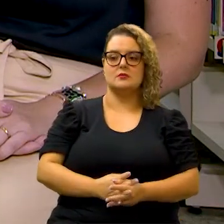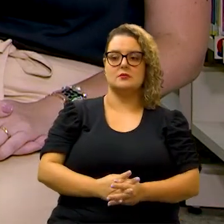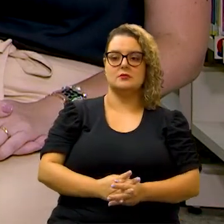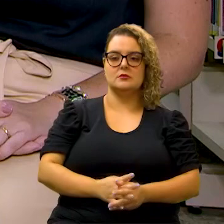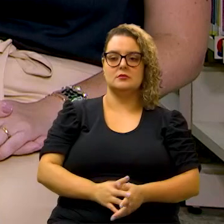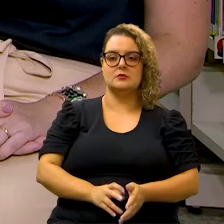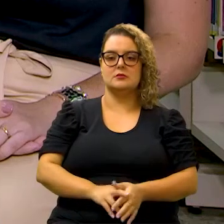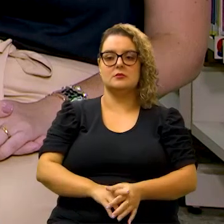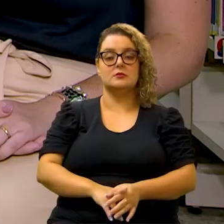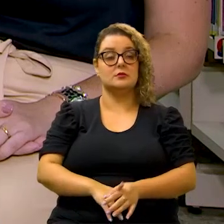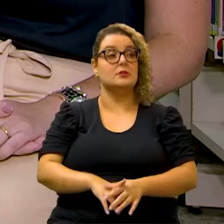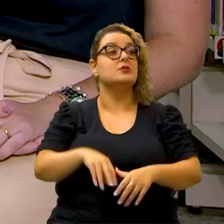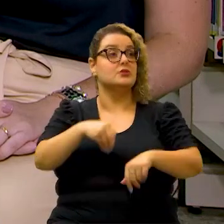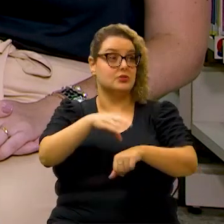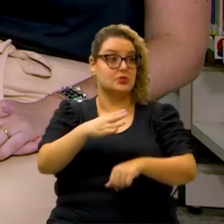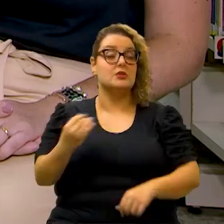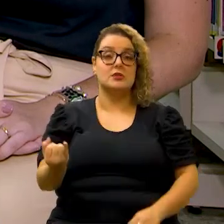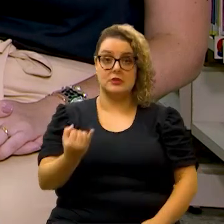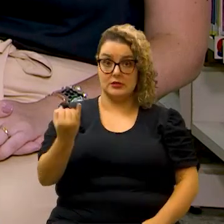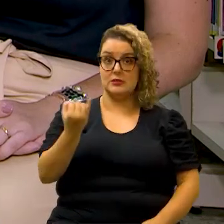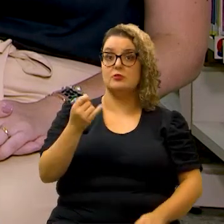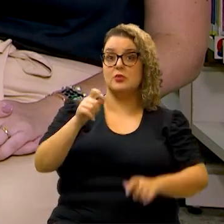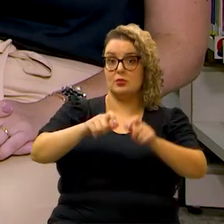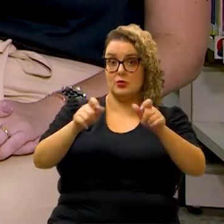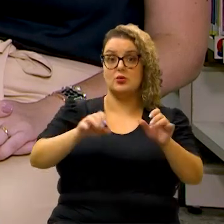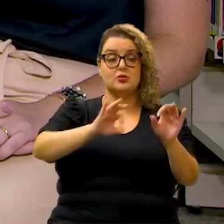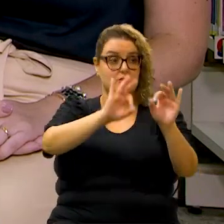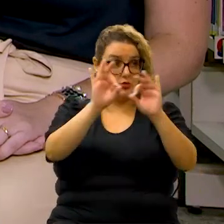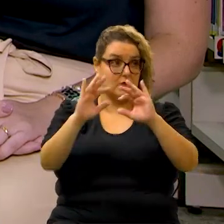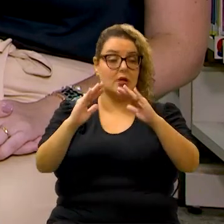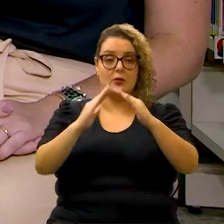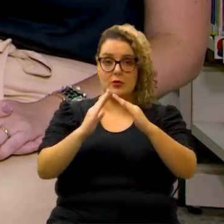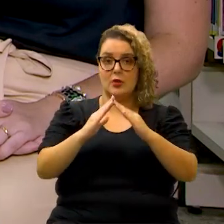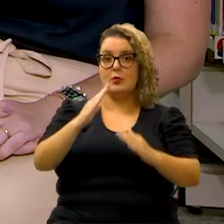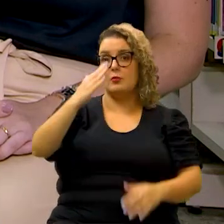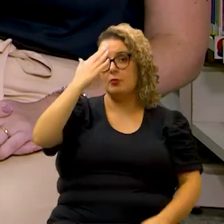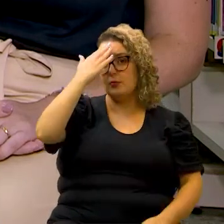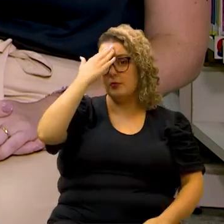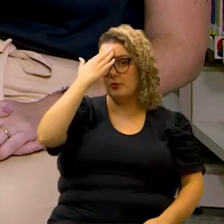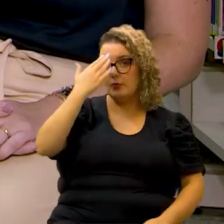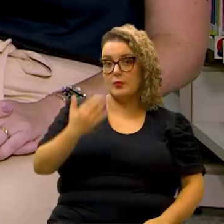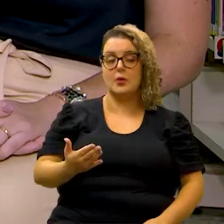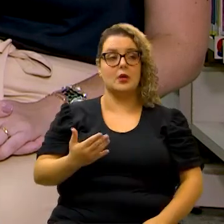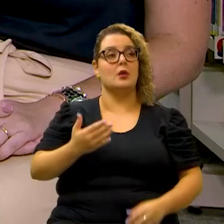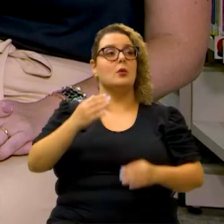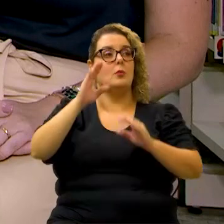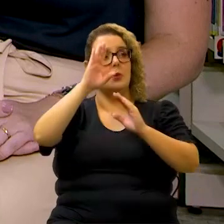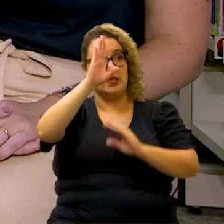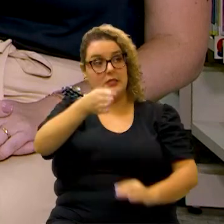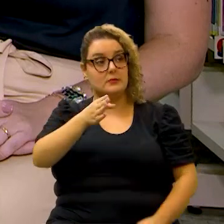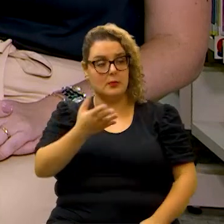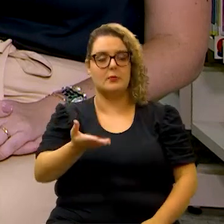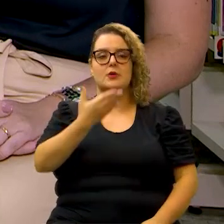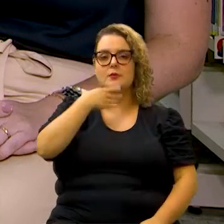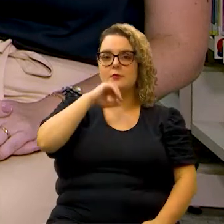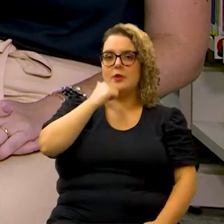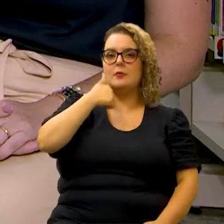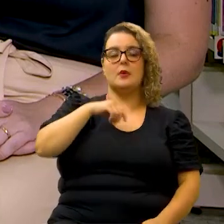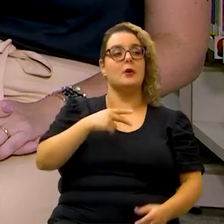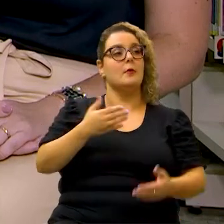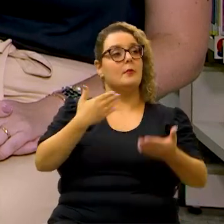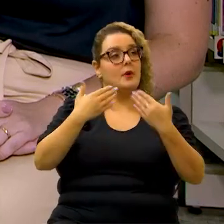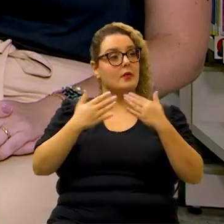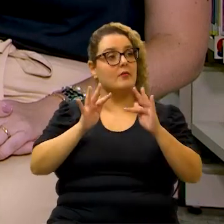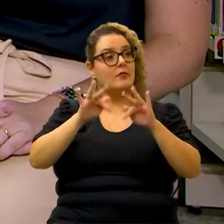seus esclarecimentos, né? Deu dicas importantes aí para a galera que está em casa, principalmente os pais. O que você pode falar